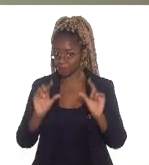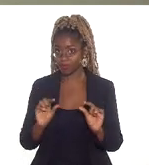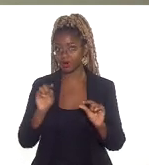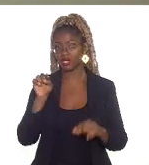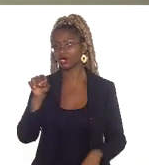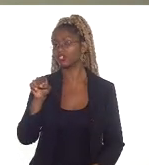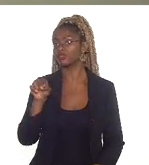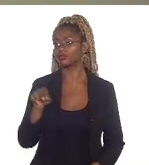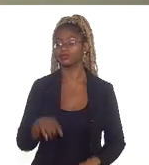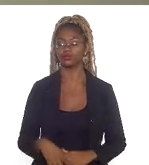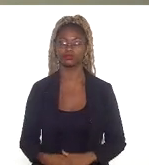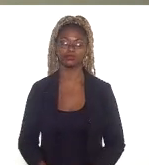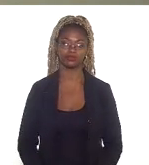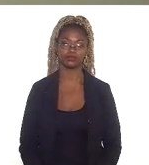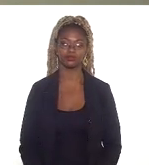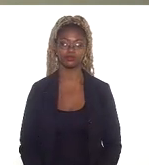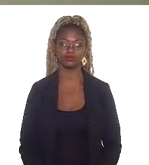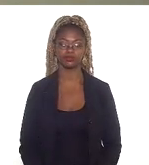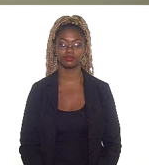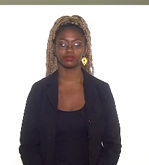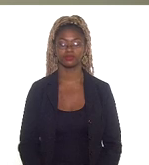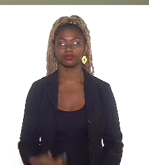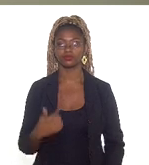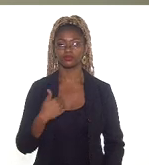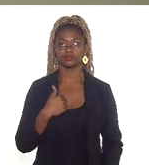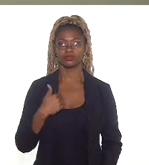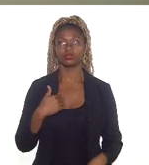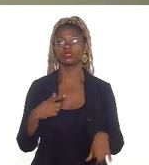questão. Então, eu também